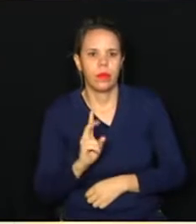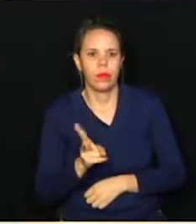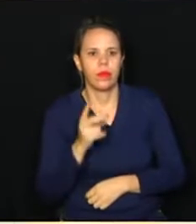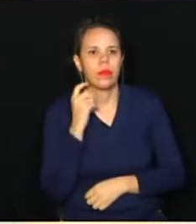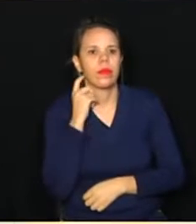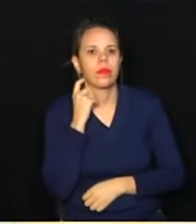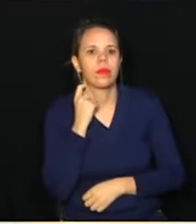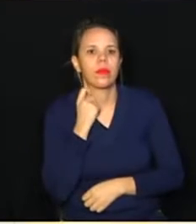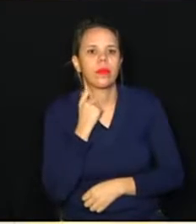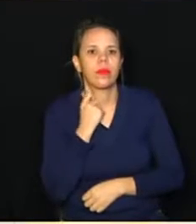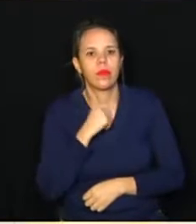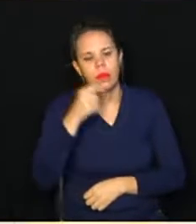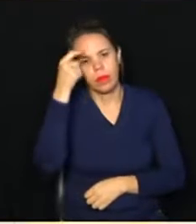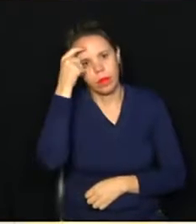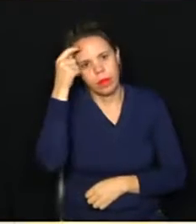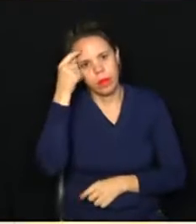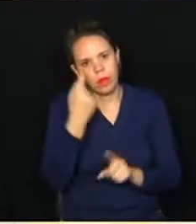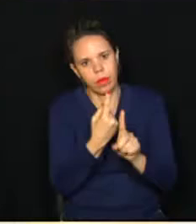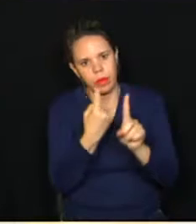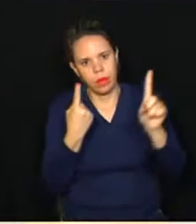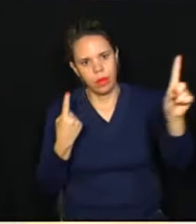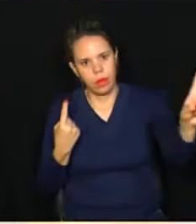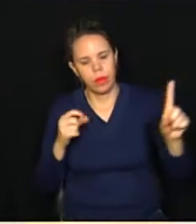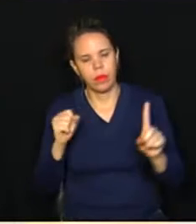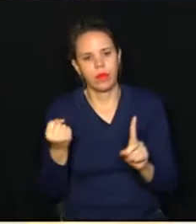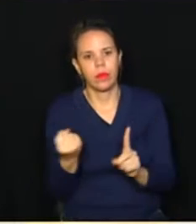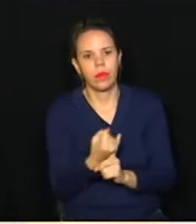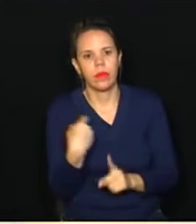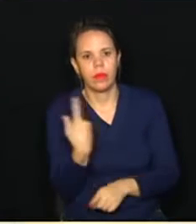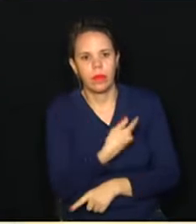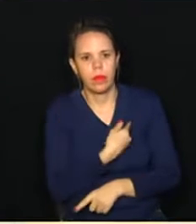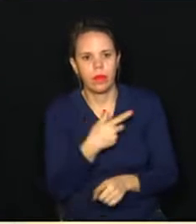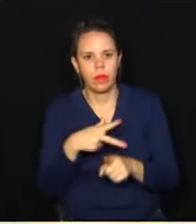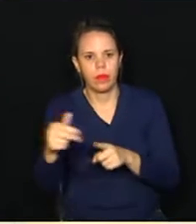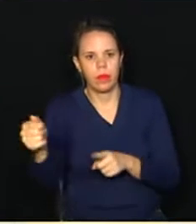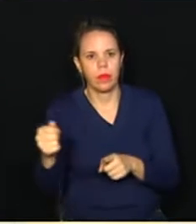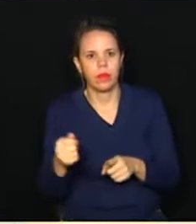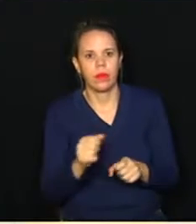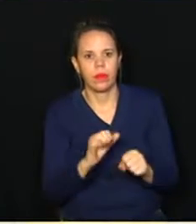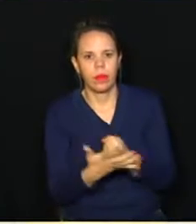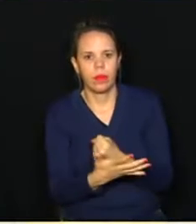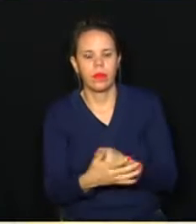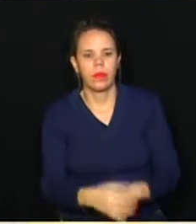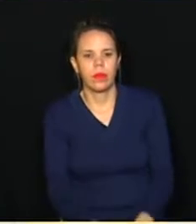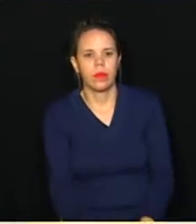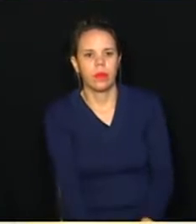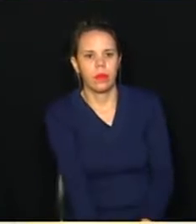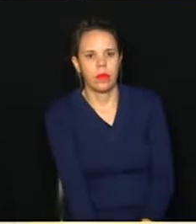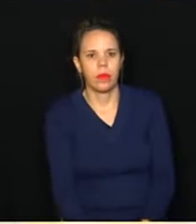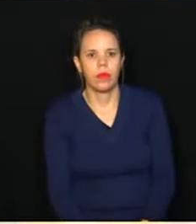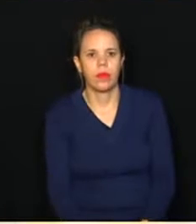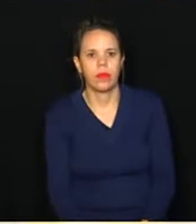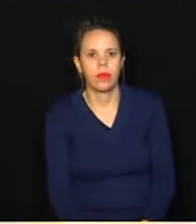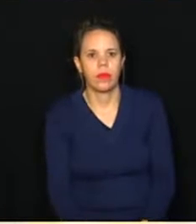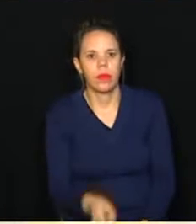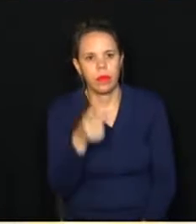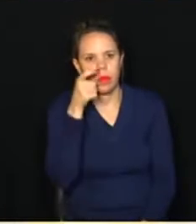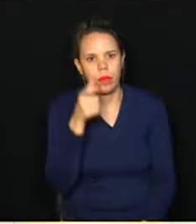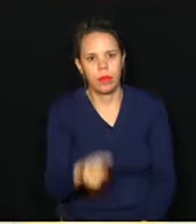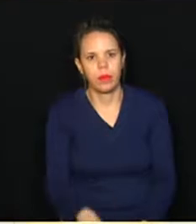valendo o bom senso, o distanciamento social para a gente superar essa pandemia de coronavírus o quanto antes. Vamos